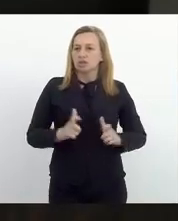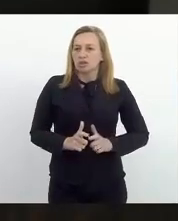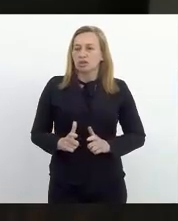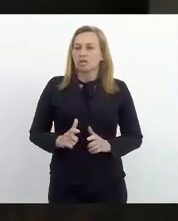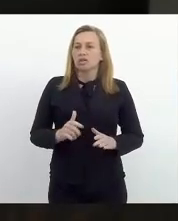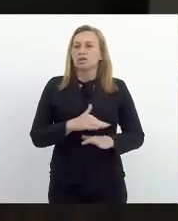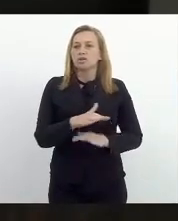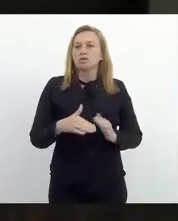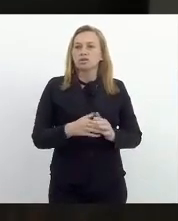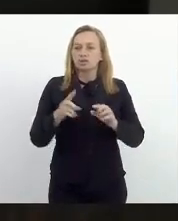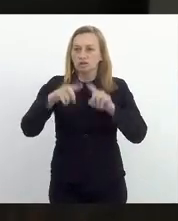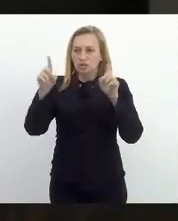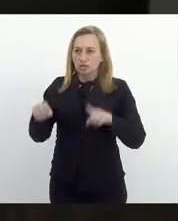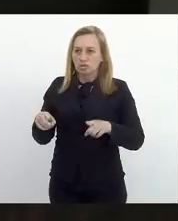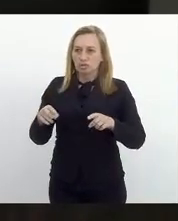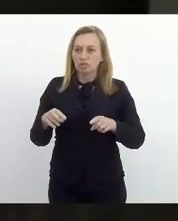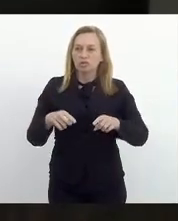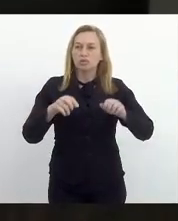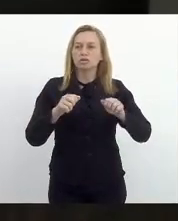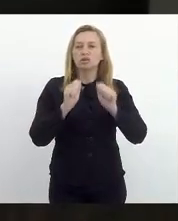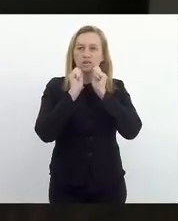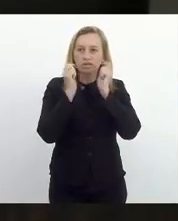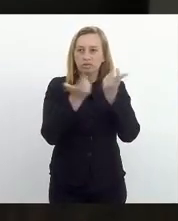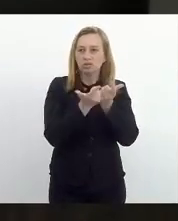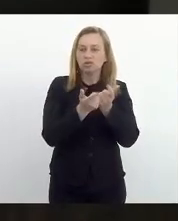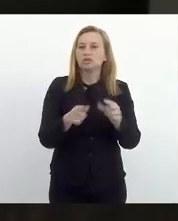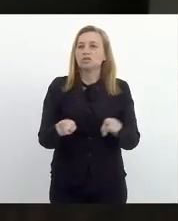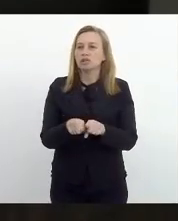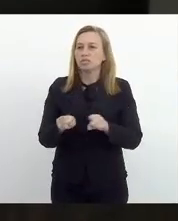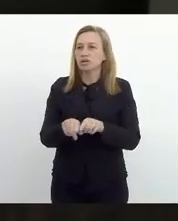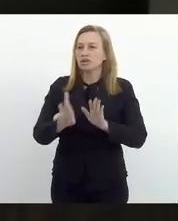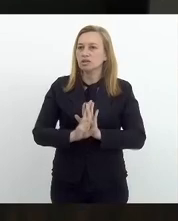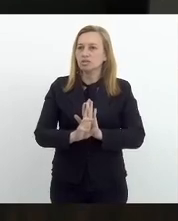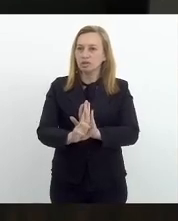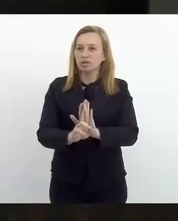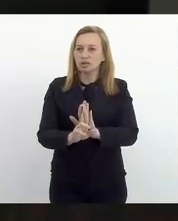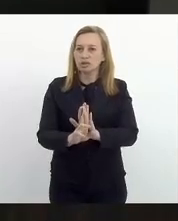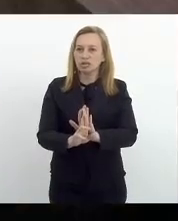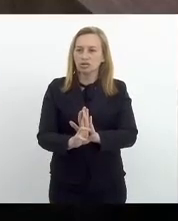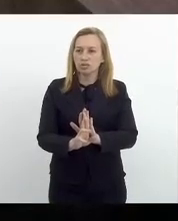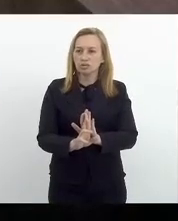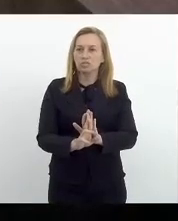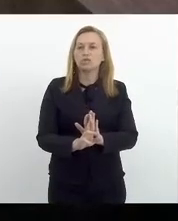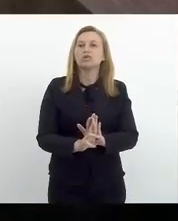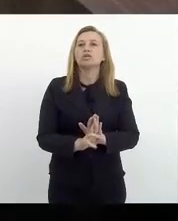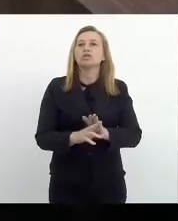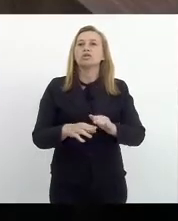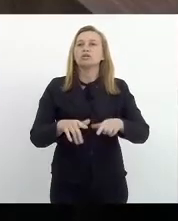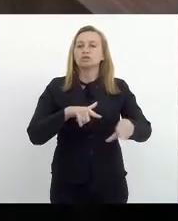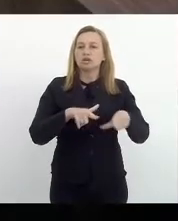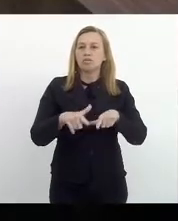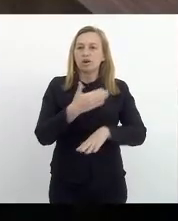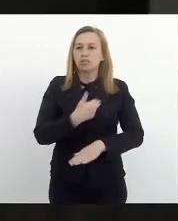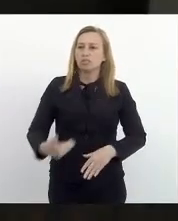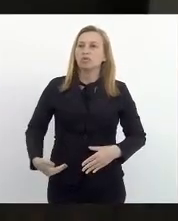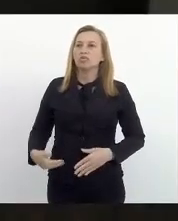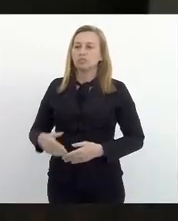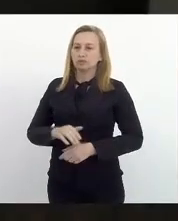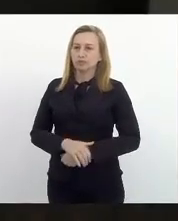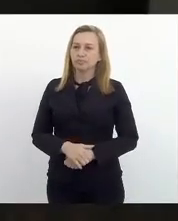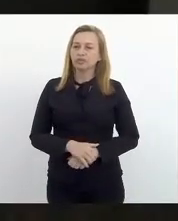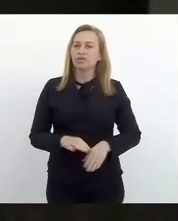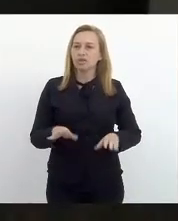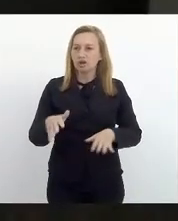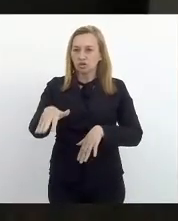servidores da Assembleia Legislativa e as representações das categorias do serviço público aqui me chama para